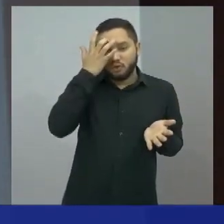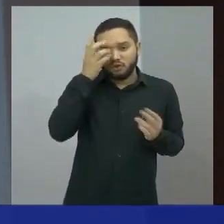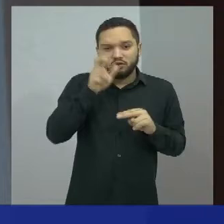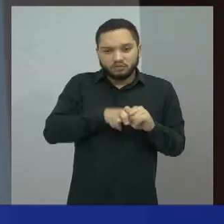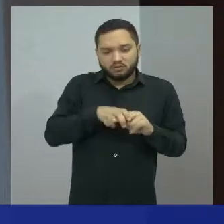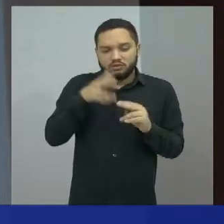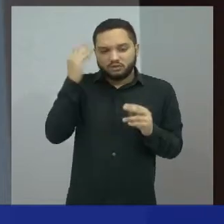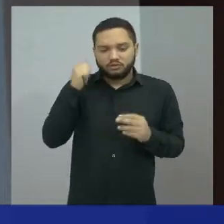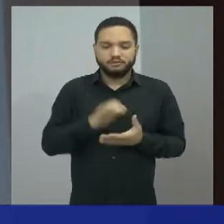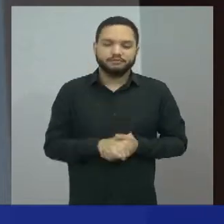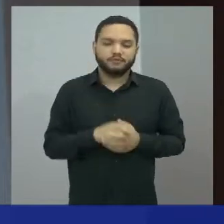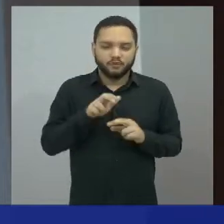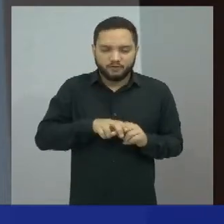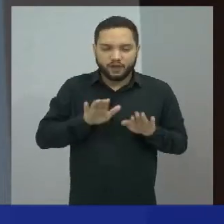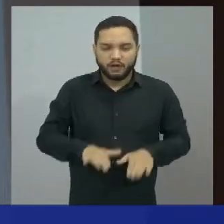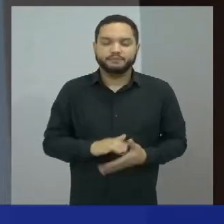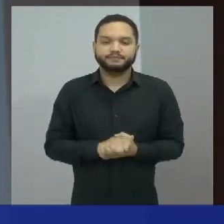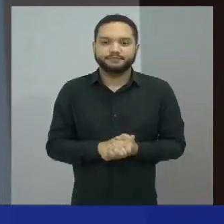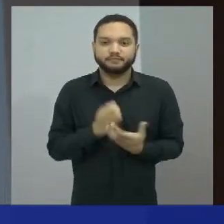dia a todos.